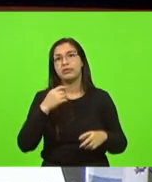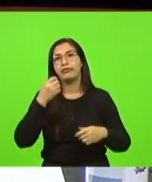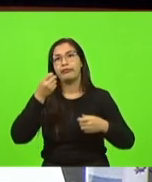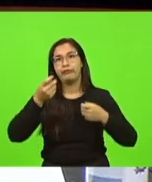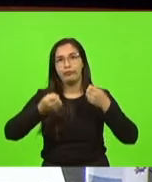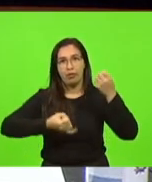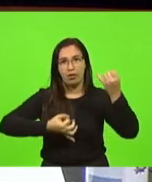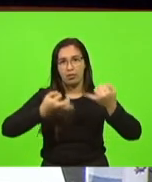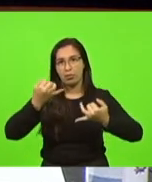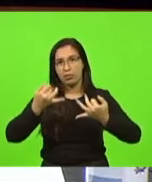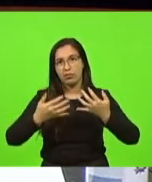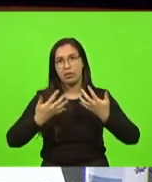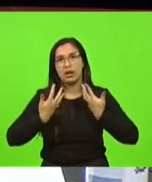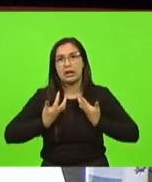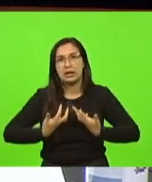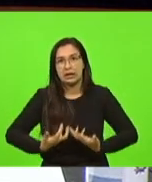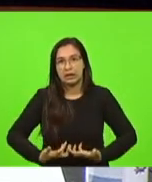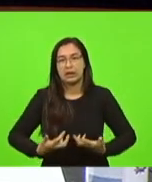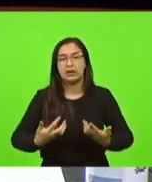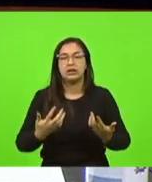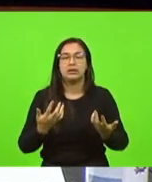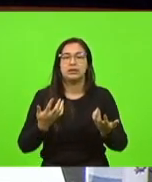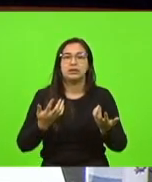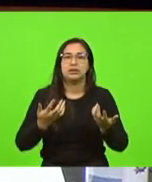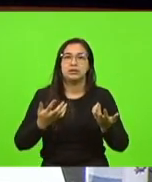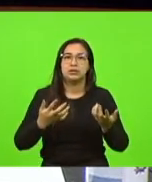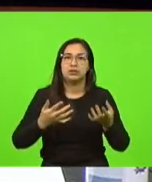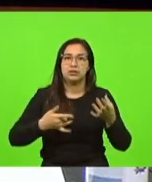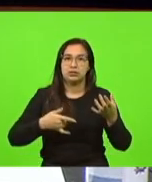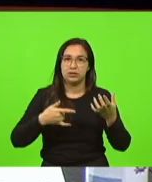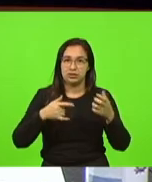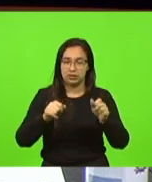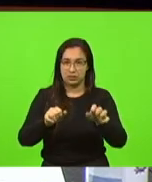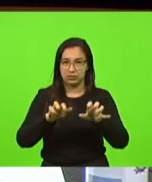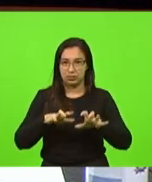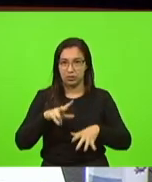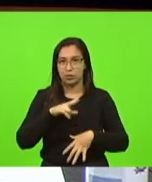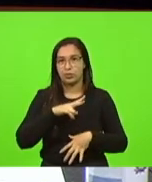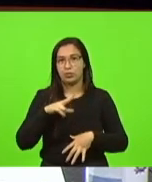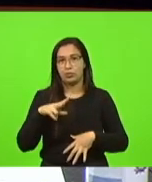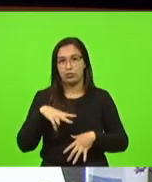exaustivamente durante audiências públicas regionais, num total de 8 audiências,